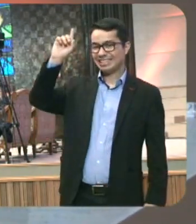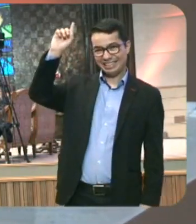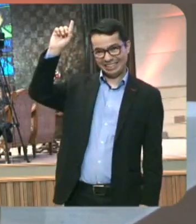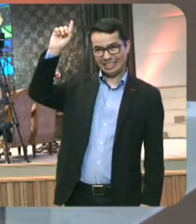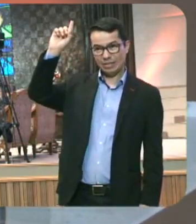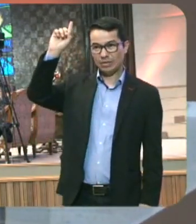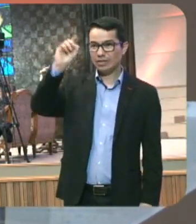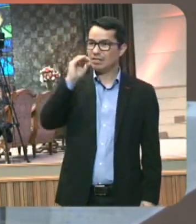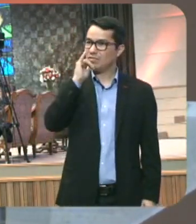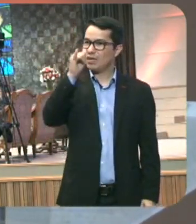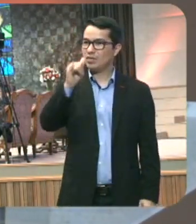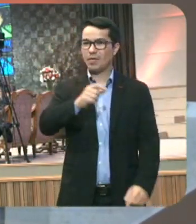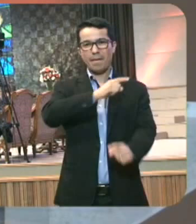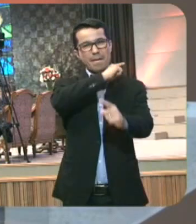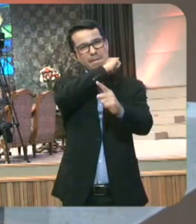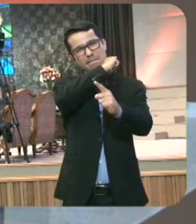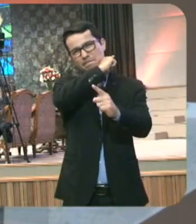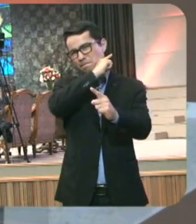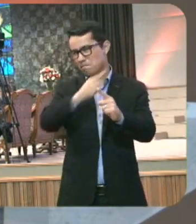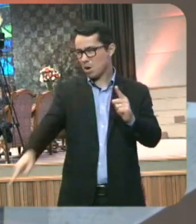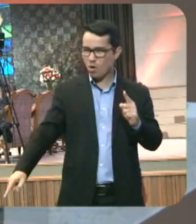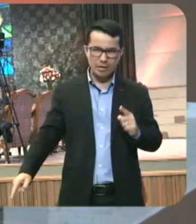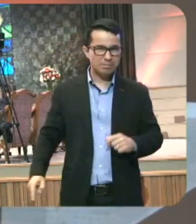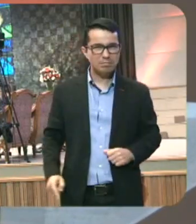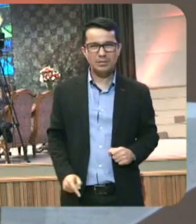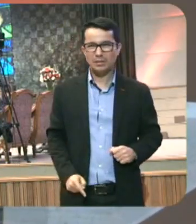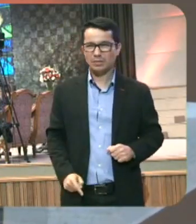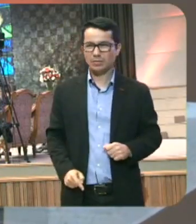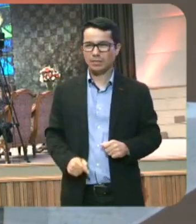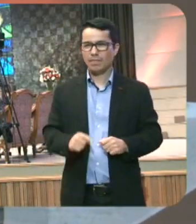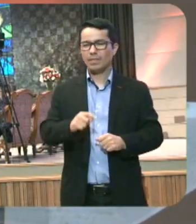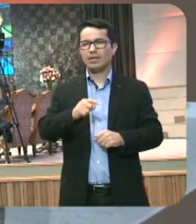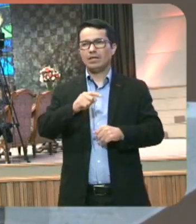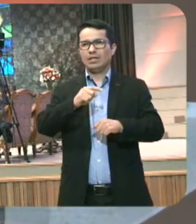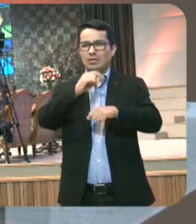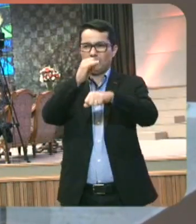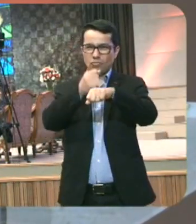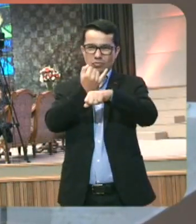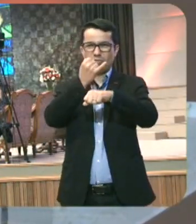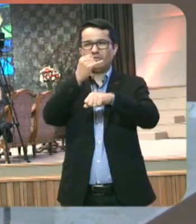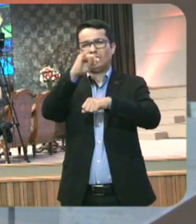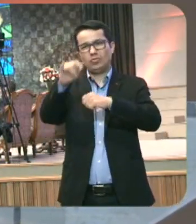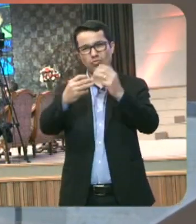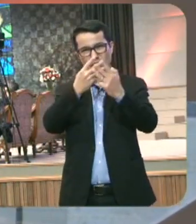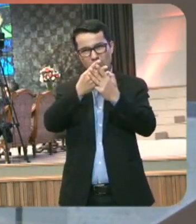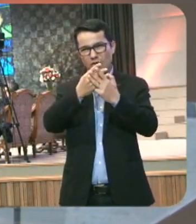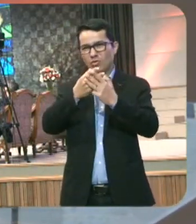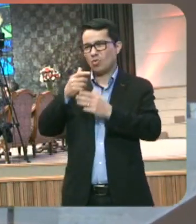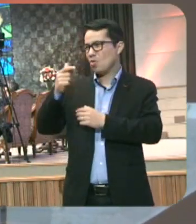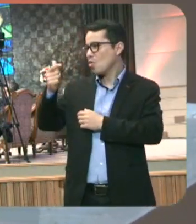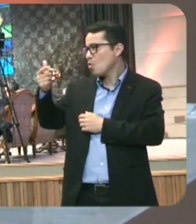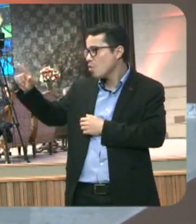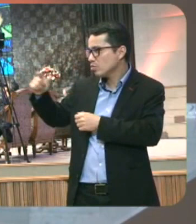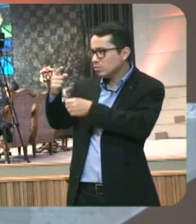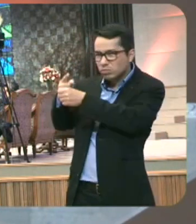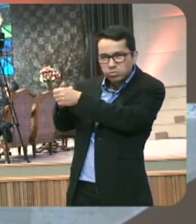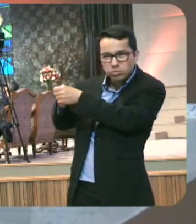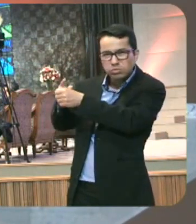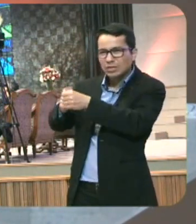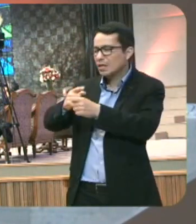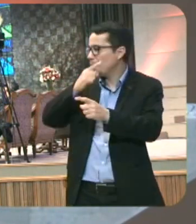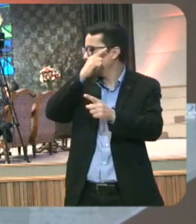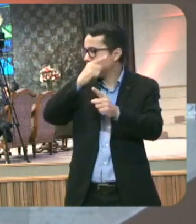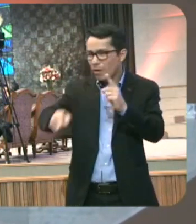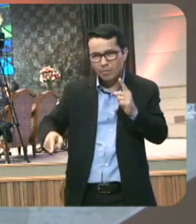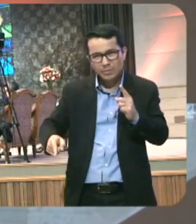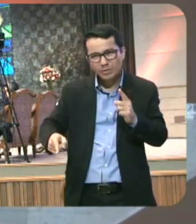proibido firmar acordos de paz entre os povos que seriam conquistados. Mas lá em Êxodo,